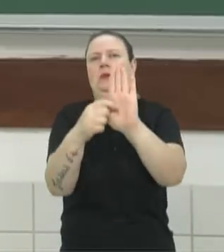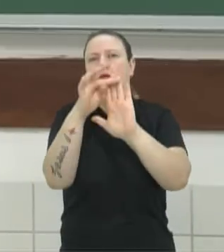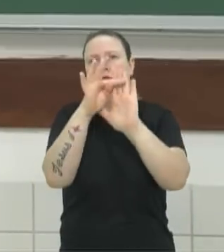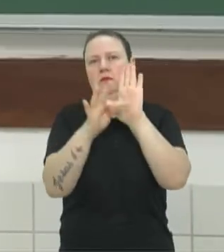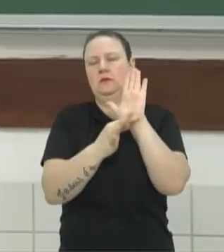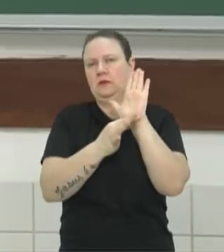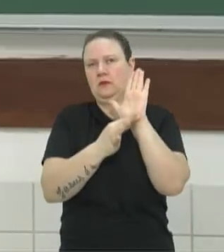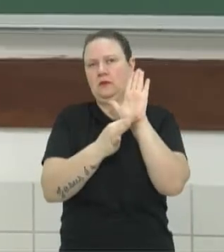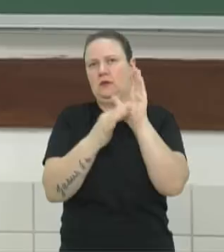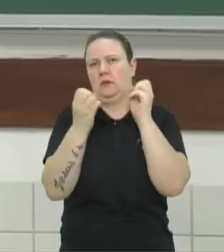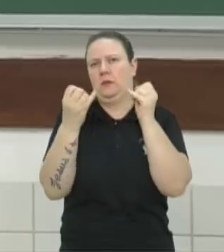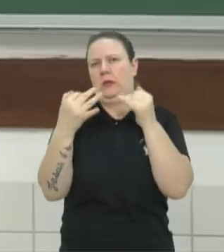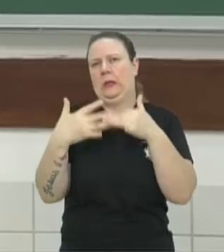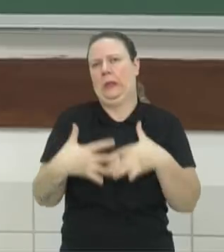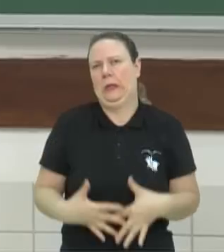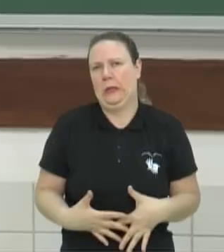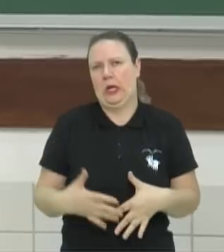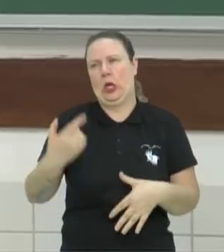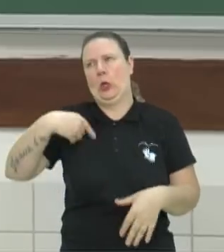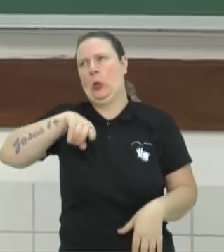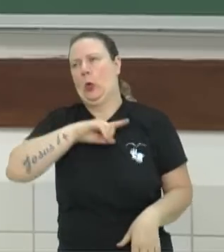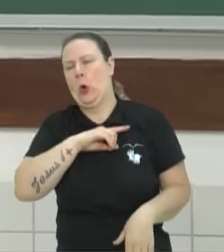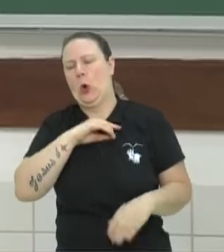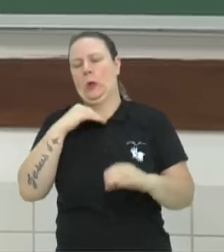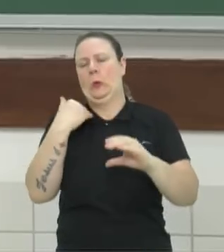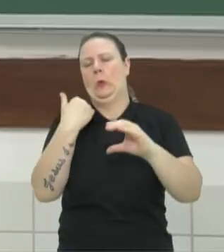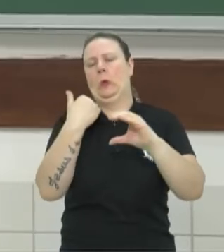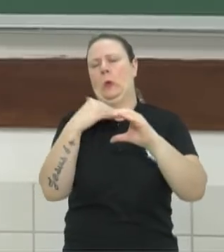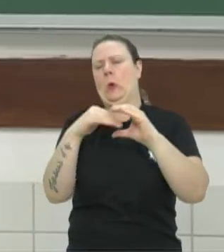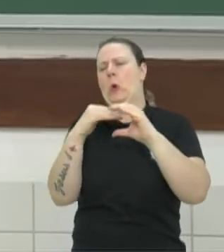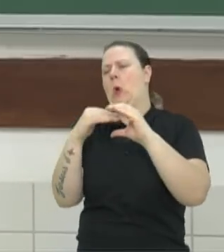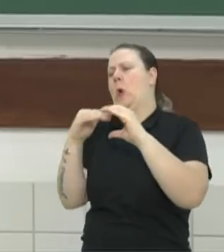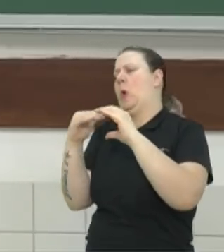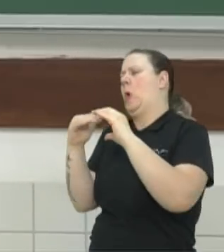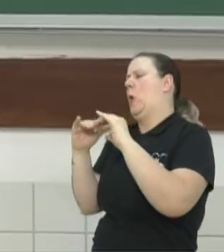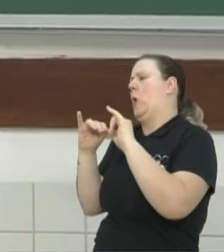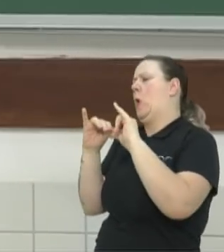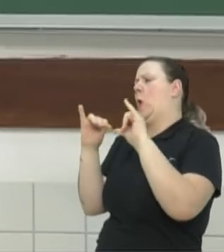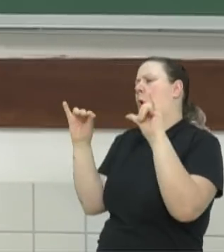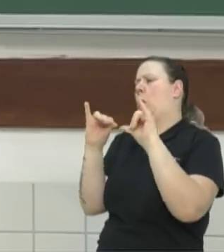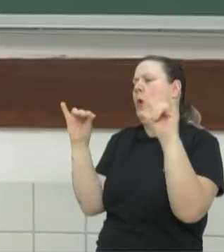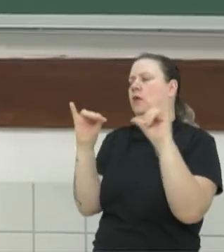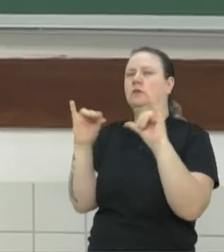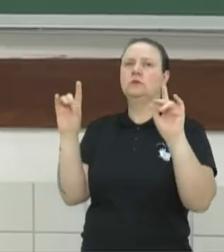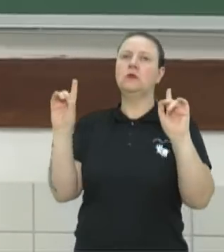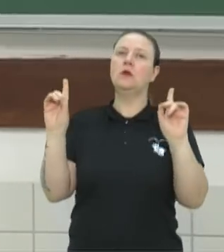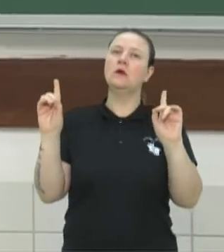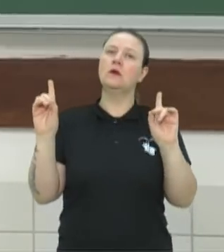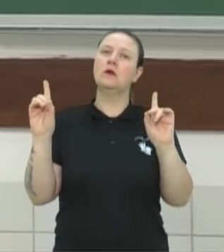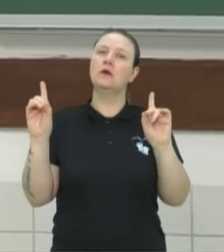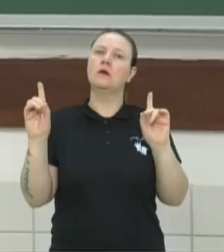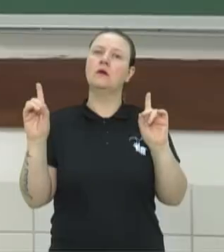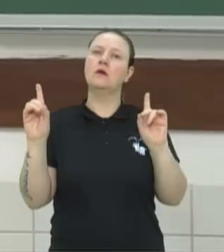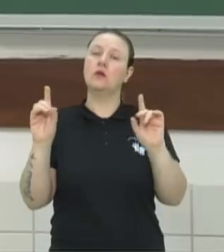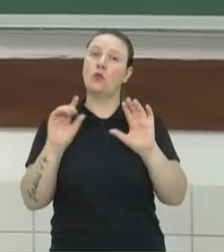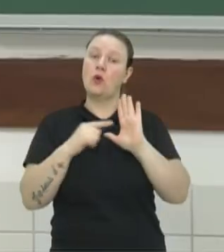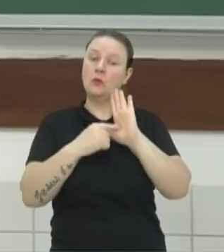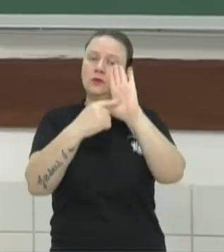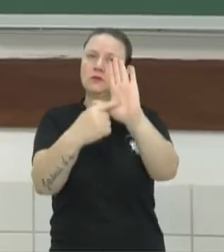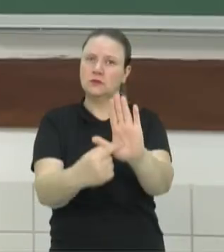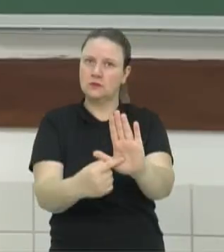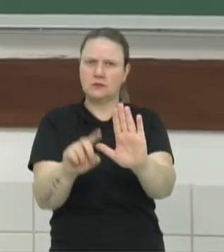não está dito ali, olha, nós estamos mandando essa mensagem para o público tal. Mas nós podemos fazer